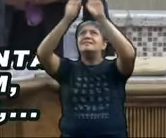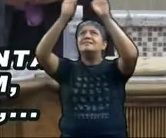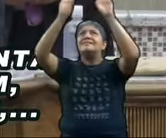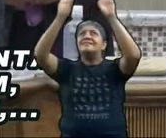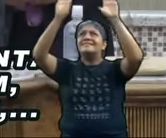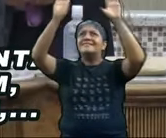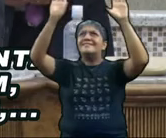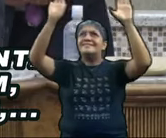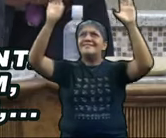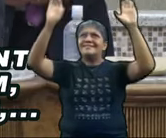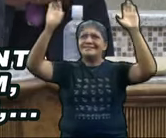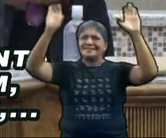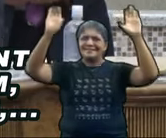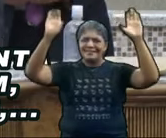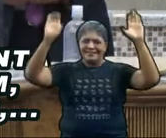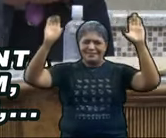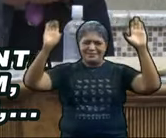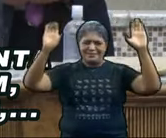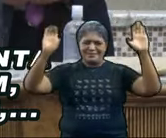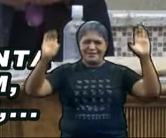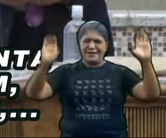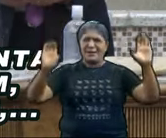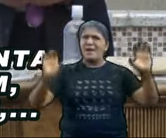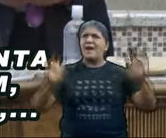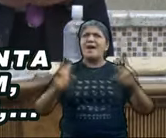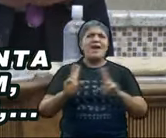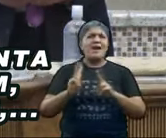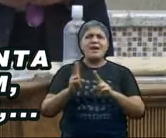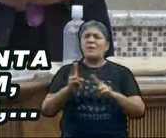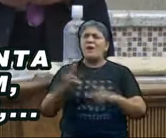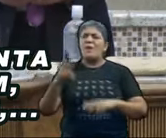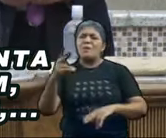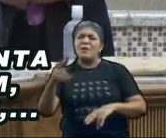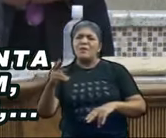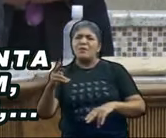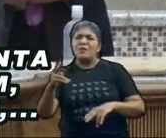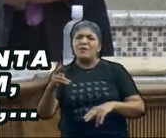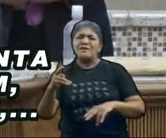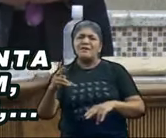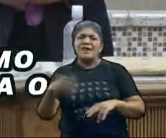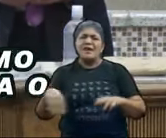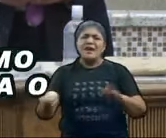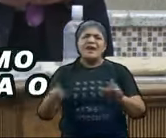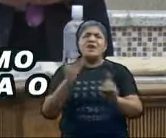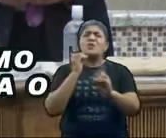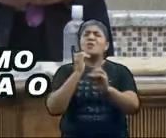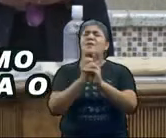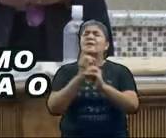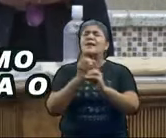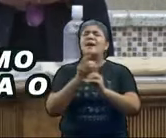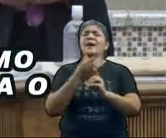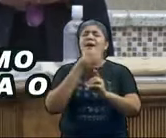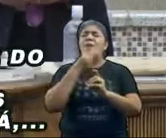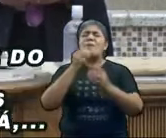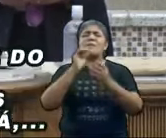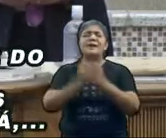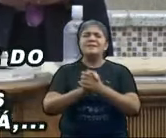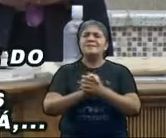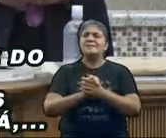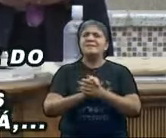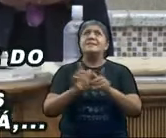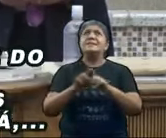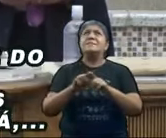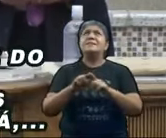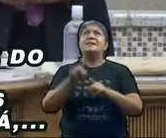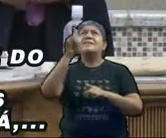adereçada como uma esposa ataviada para o seu marido. E ouvi uma grande voz do céu que dizia: eis